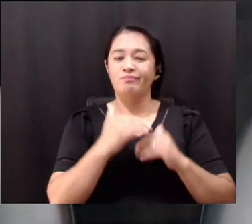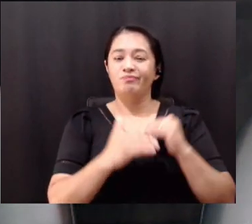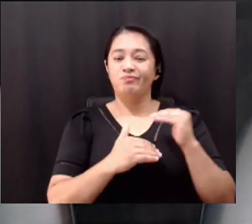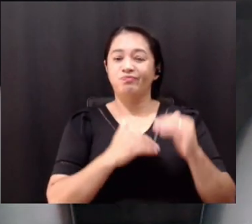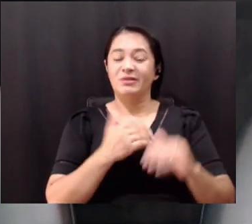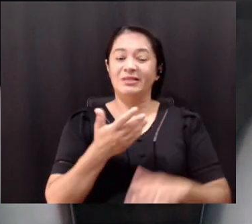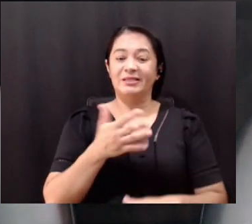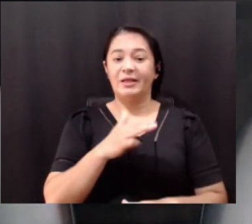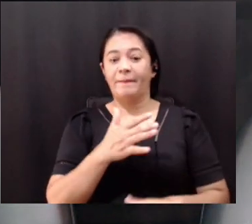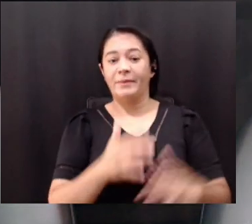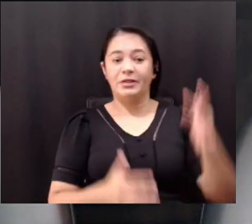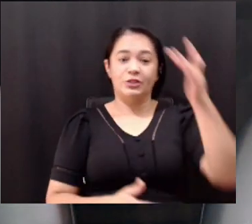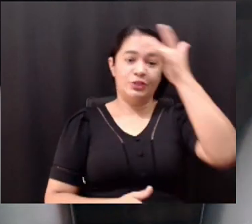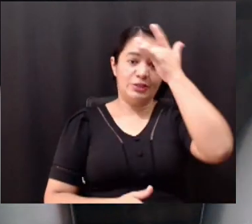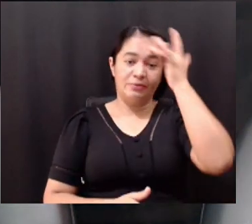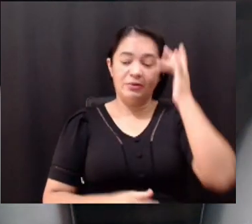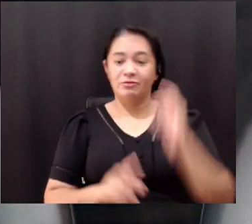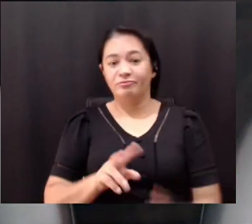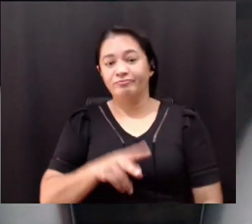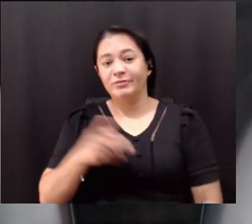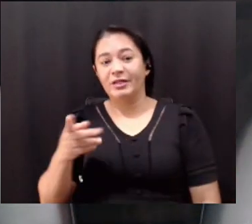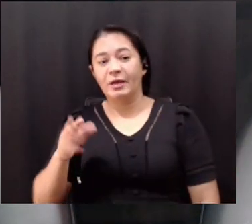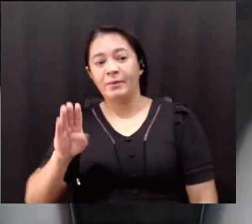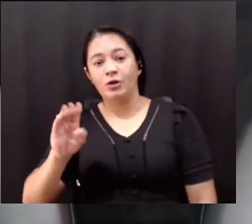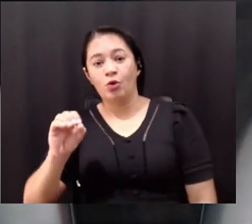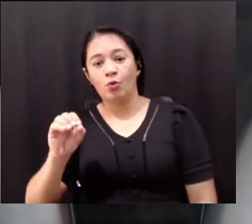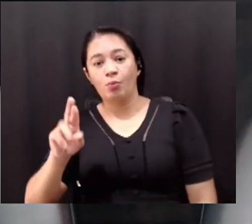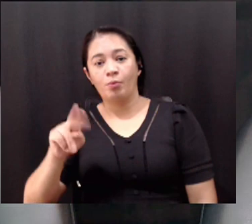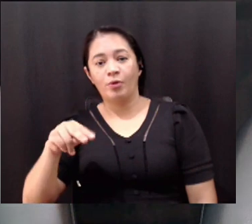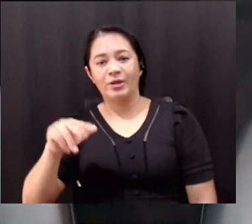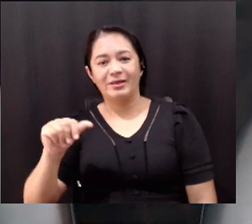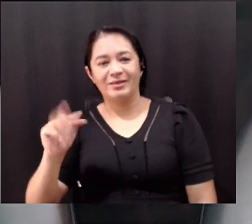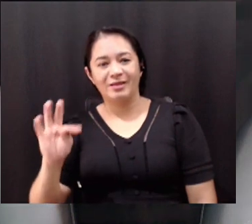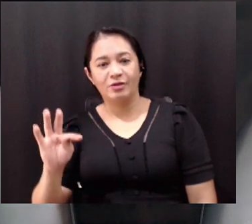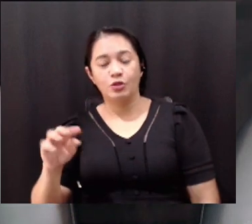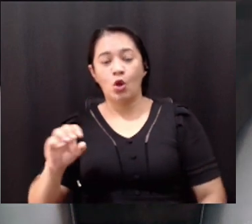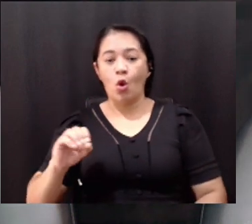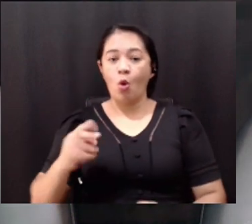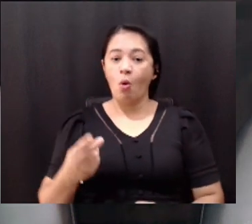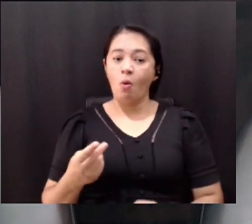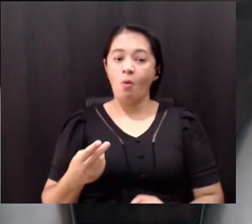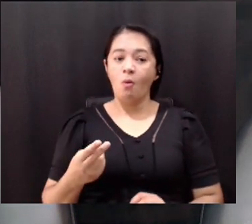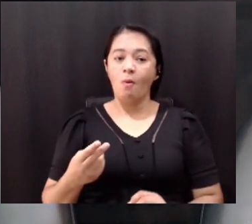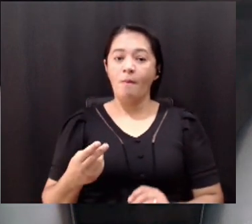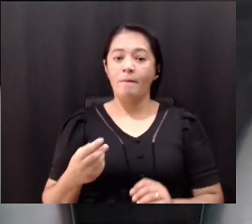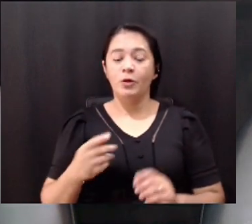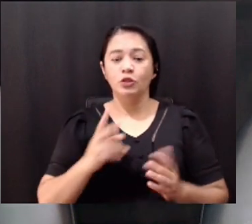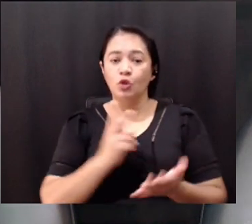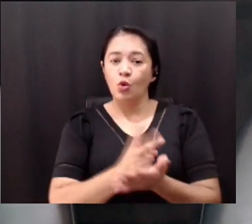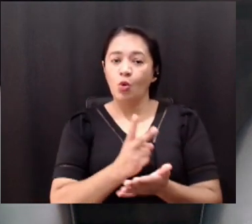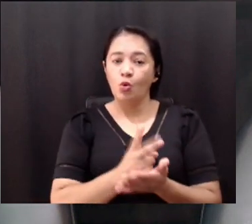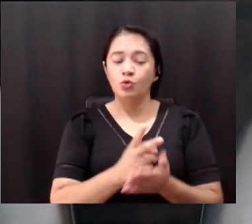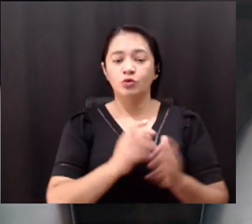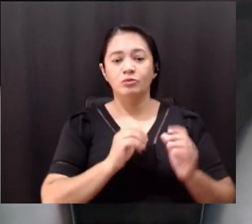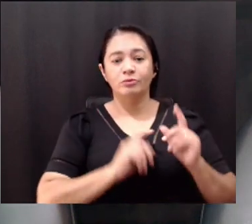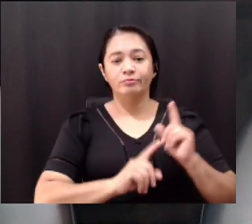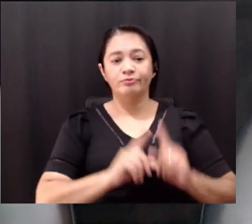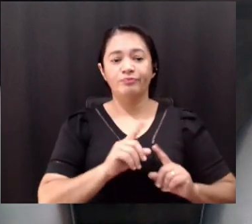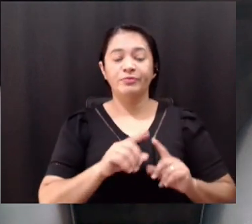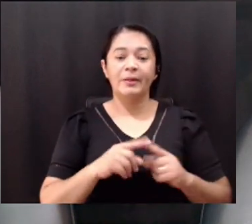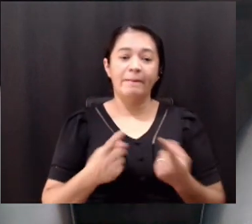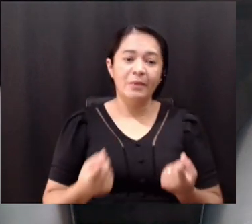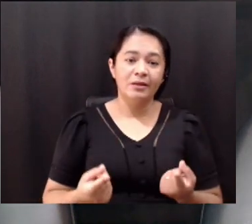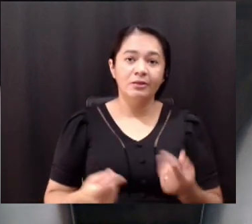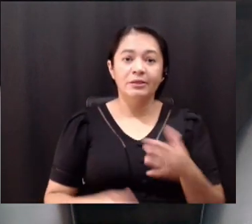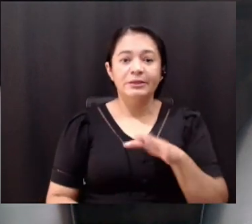um burnout, ou ela pode manter-se em depressão. O bom é que, assim, dependendo da